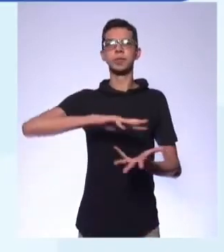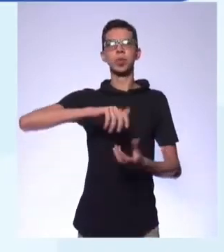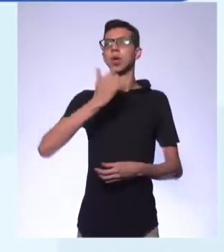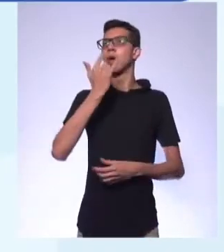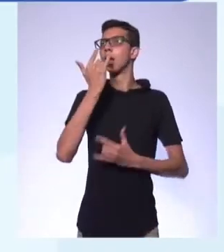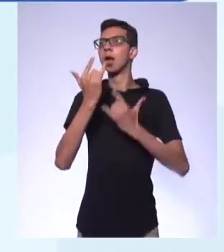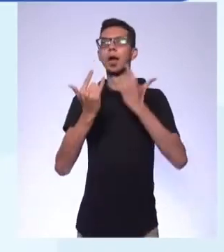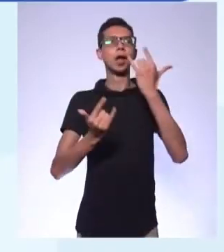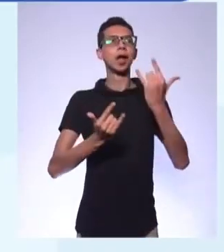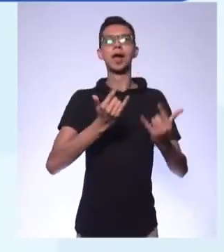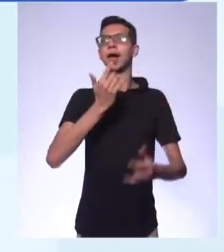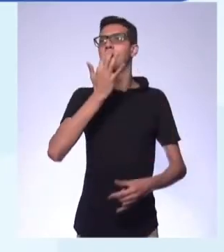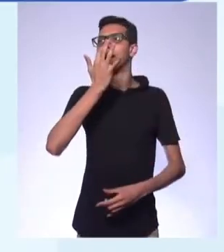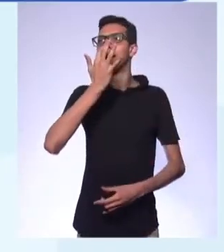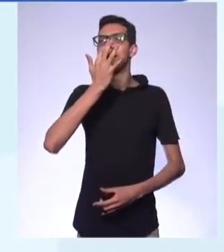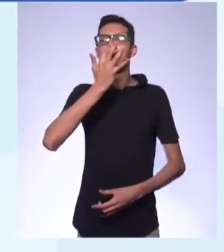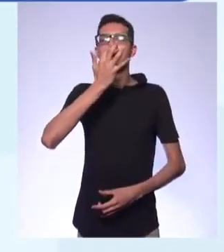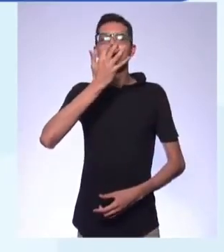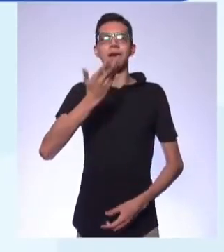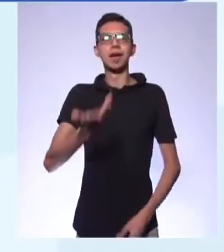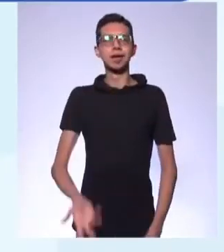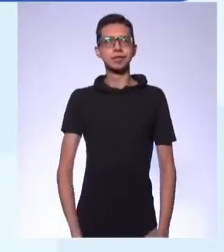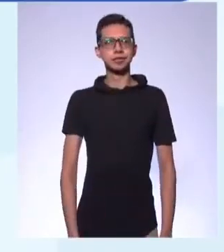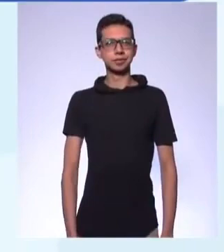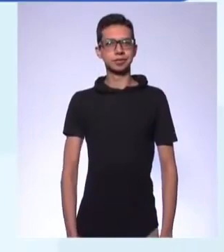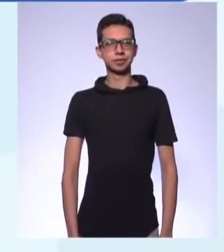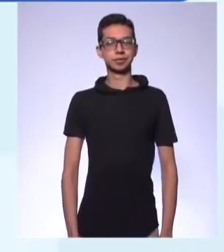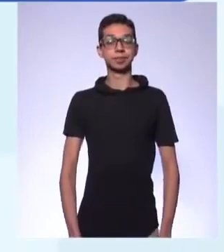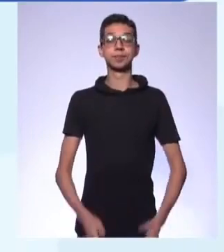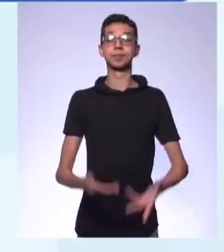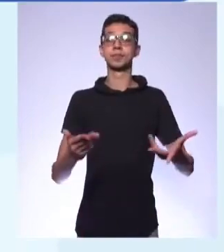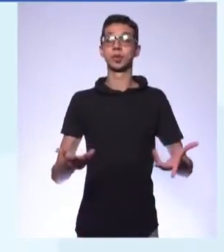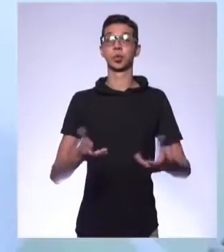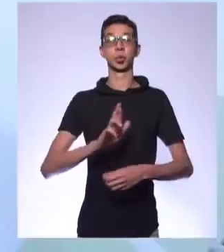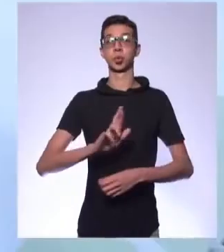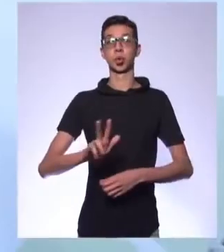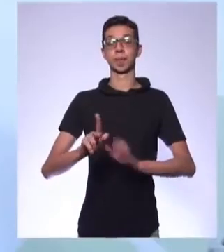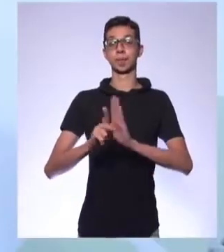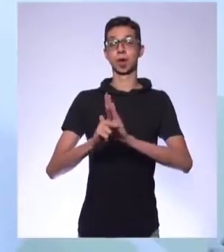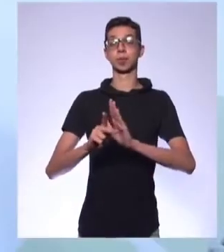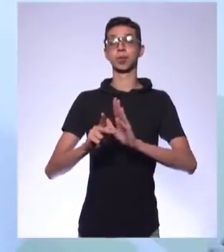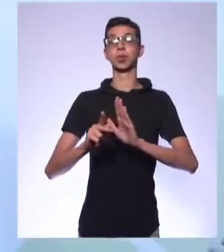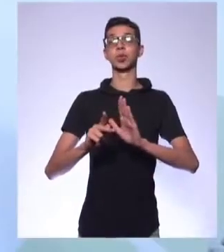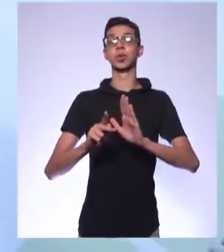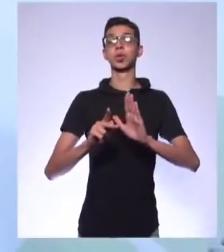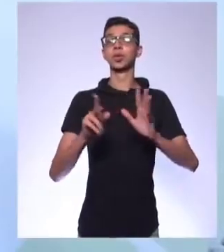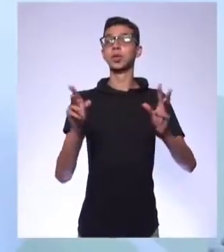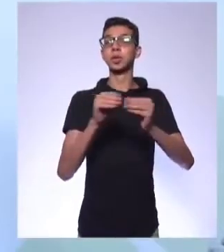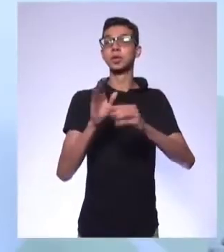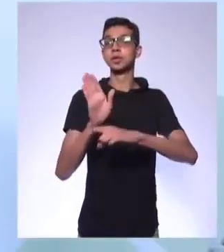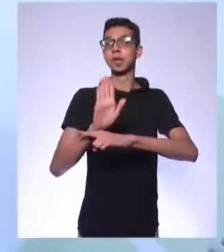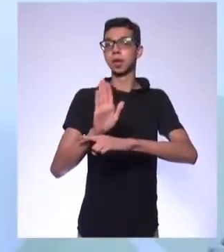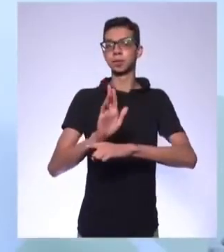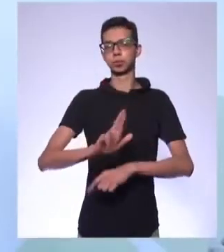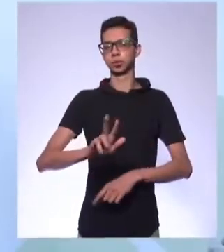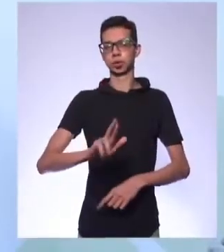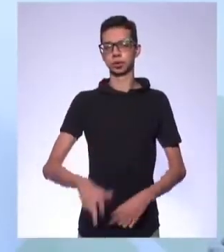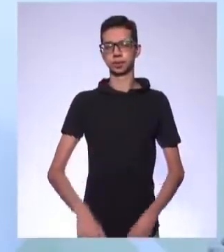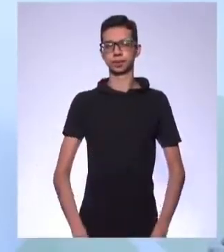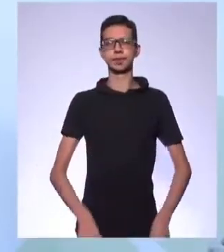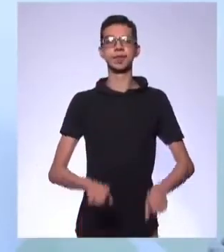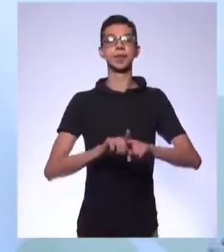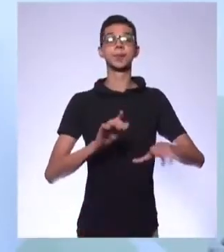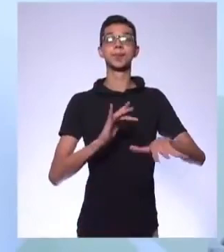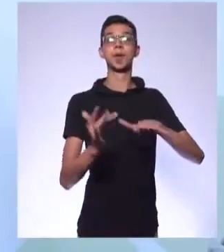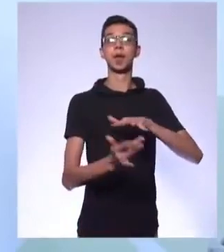ainda mais rico. Então, esse daqui eu não peguei da porta do cinema, e nem das redes